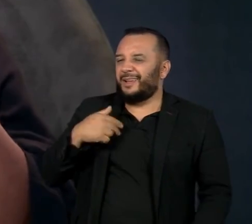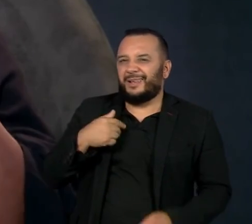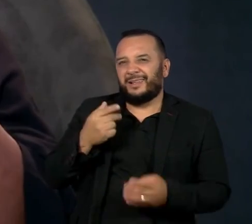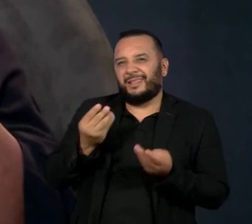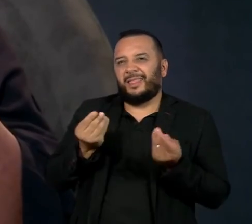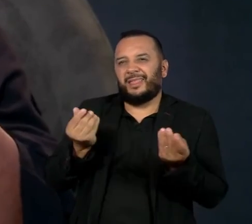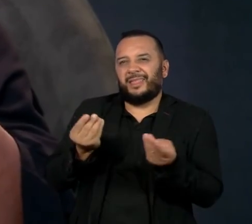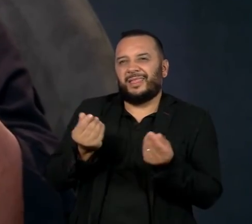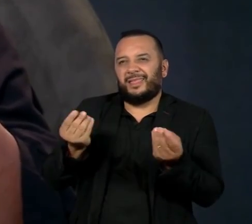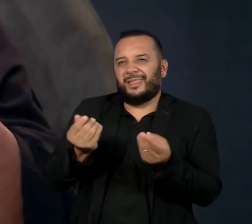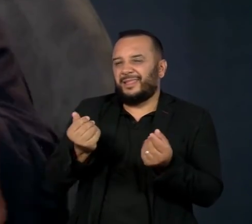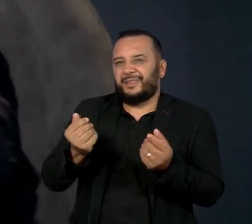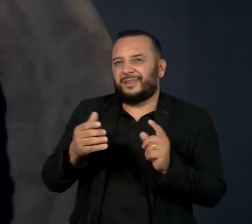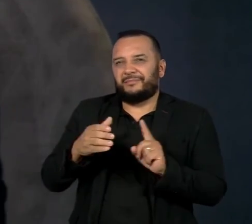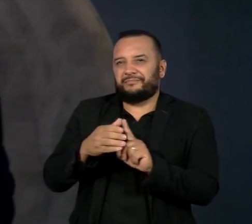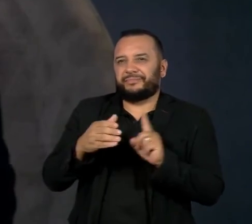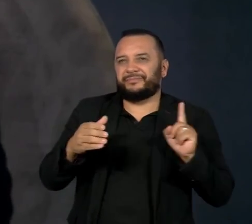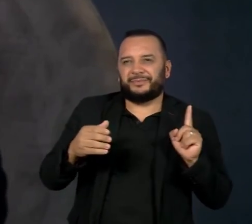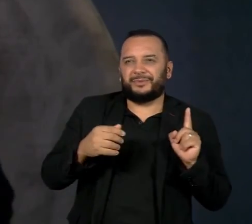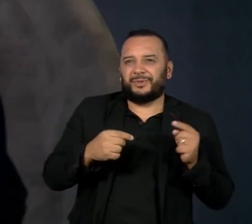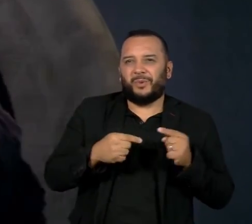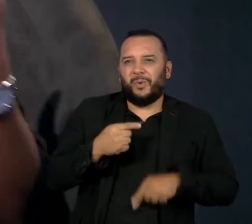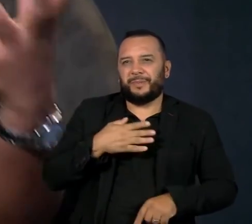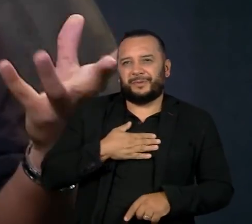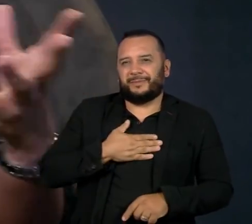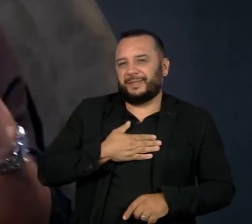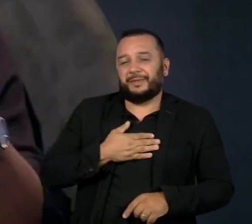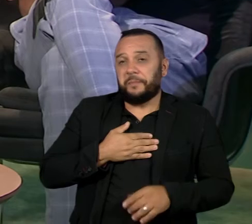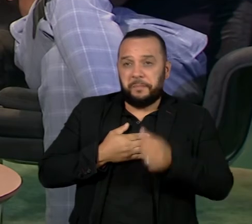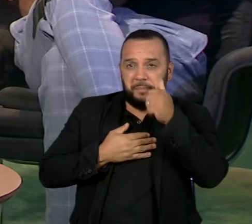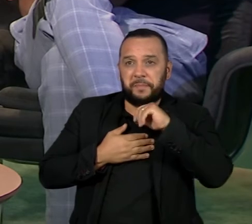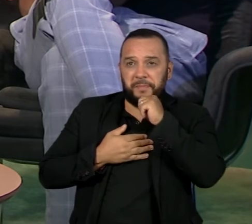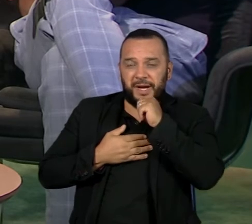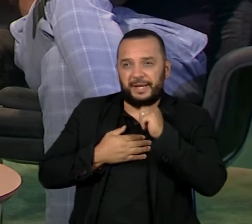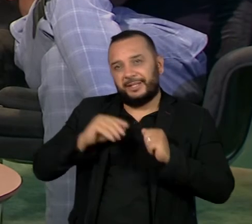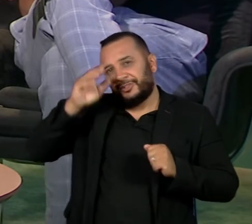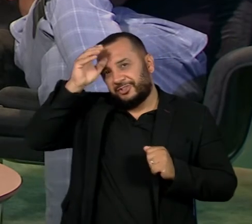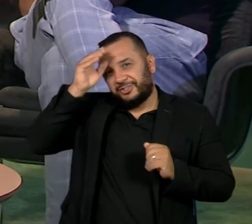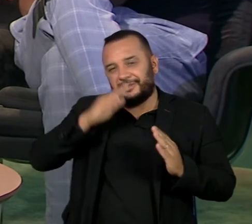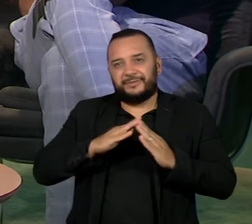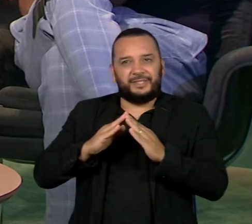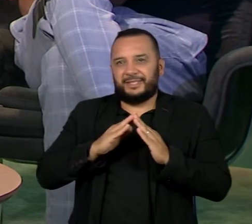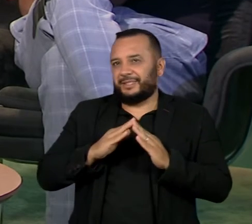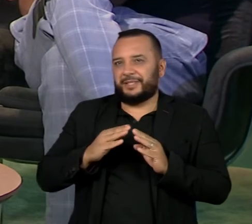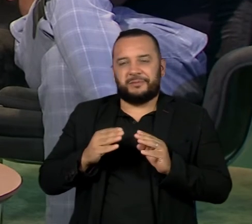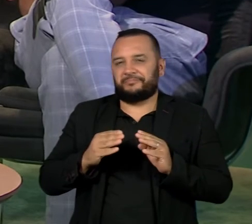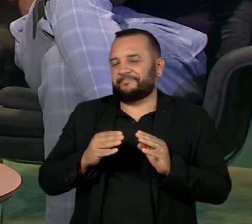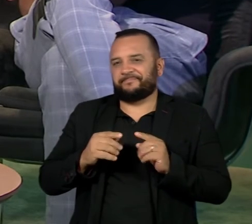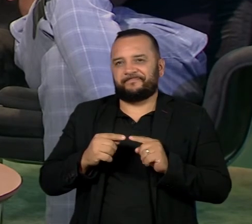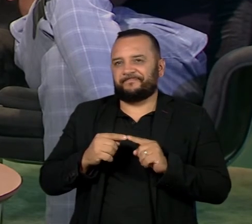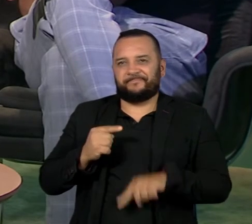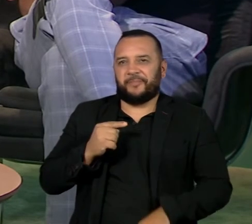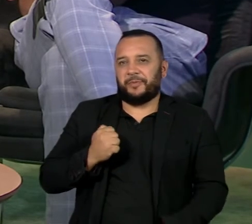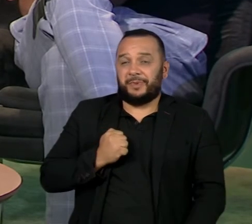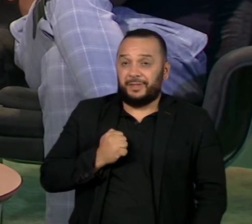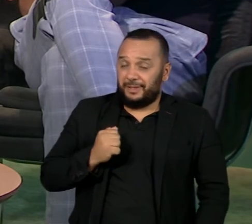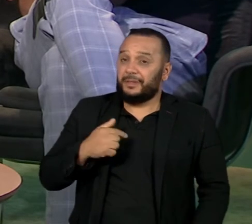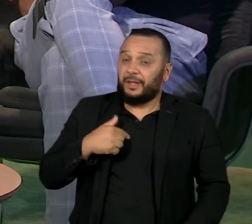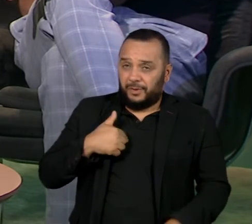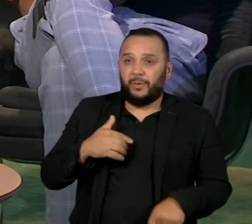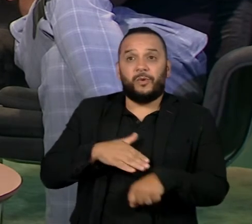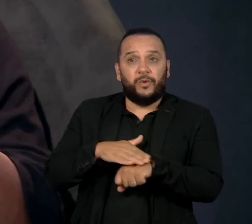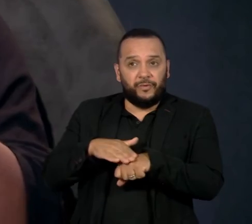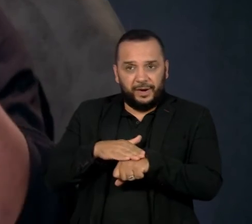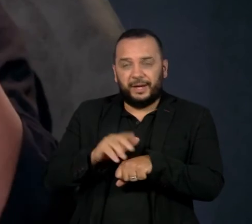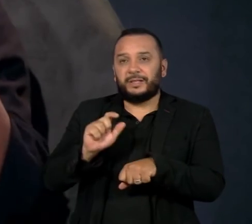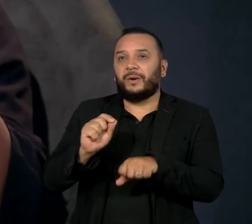vezes eu não estou nessa brasilidade, eu não vejo minha mãe, eu não vejo a minha tia, eu não vejo a minha vizinha. Então, para a gente, nessa conversa com marcas, é muito importante